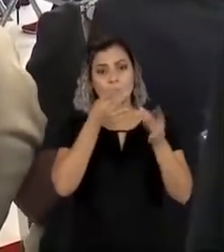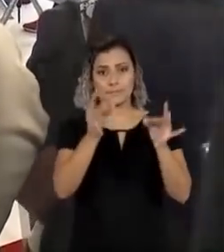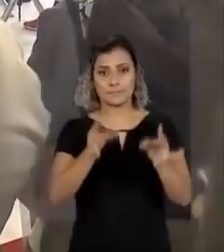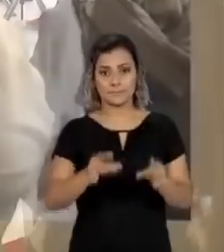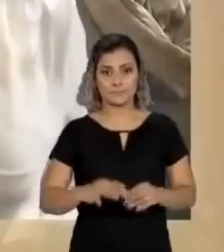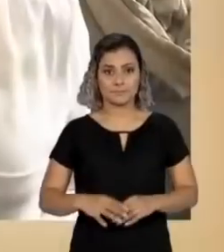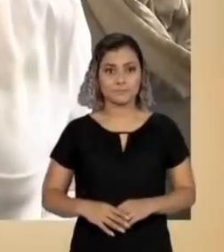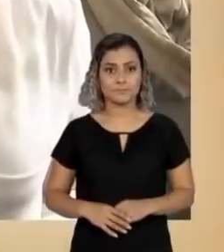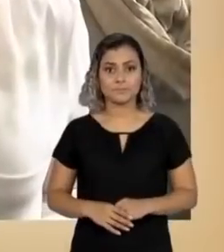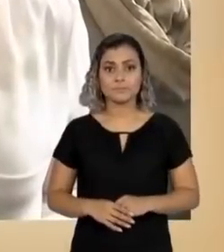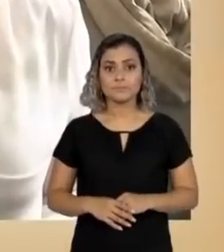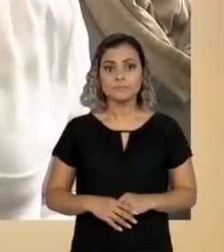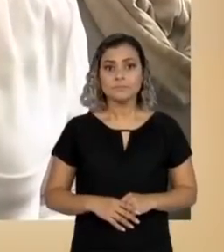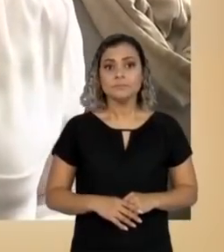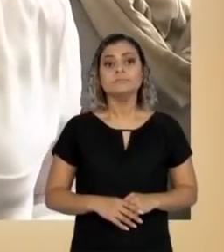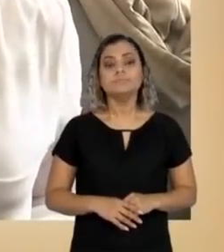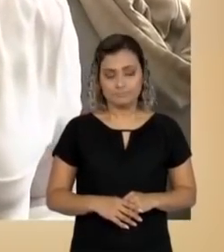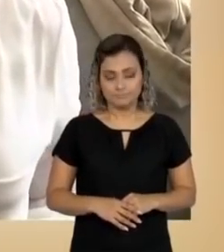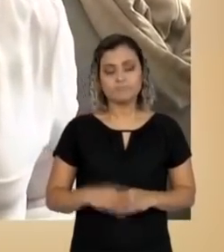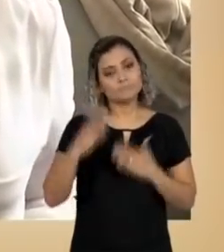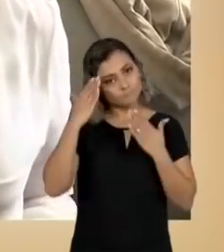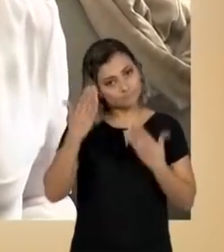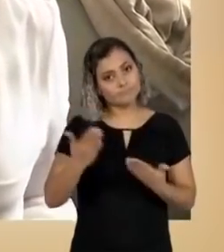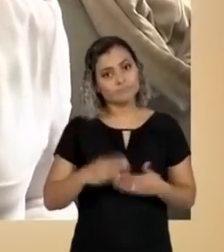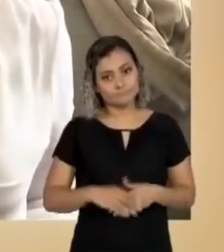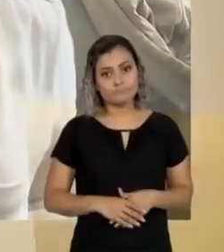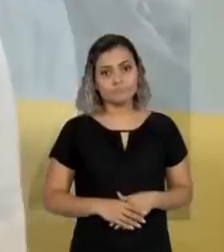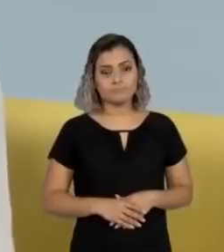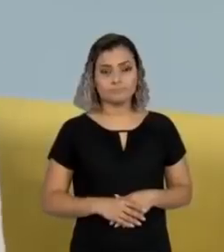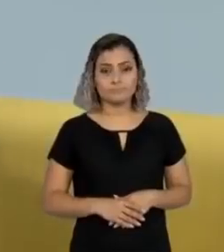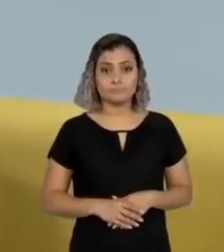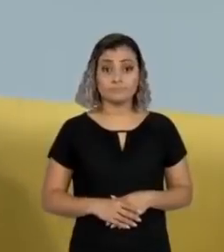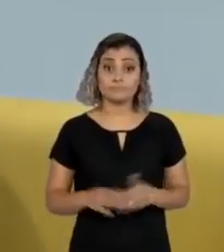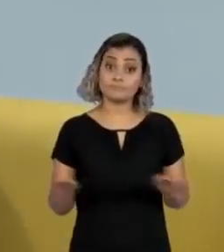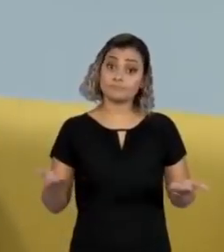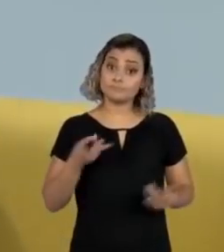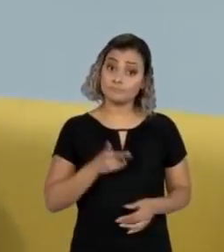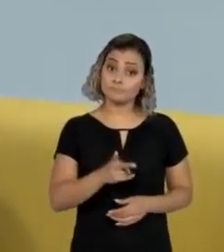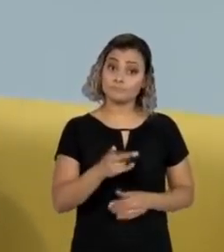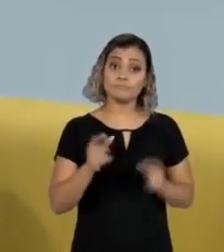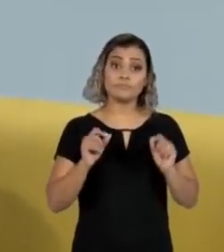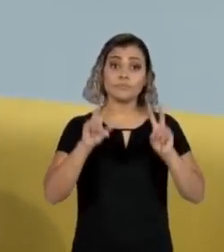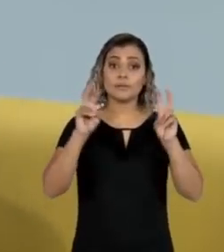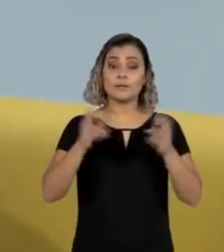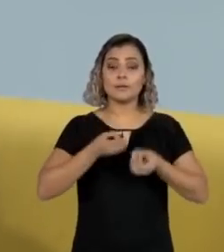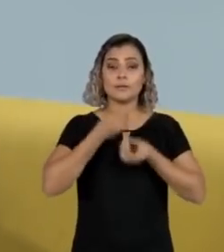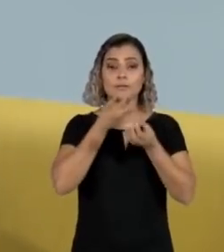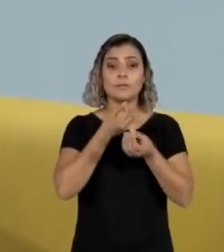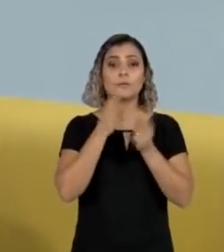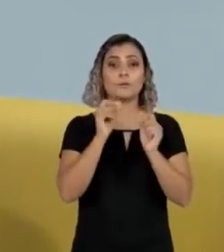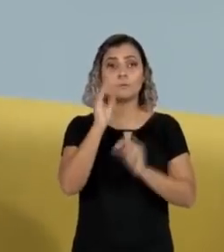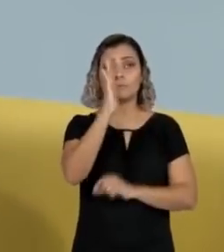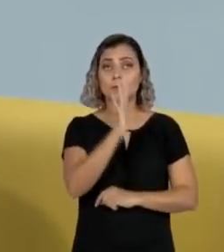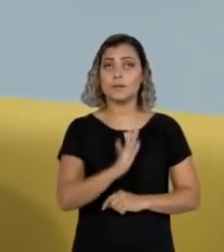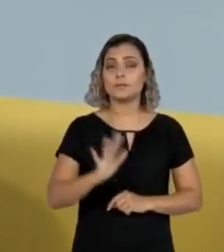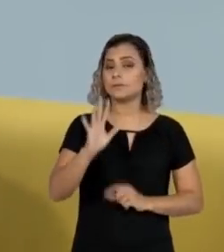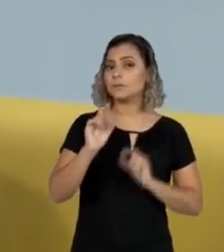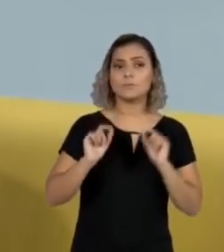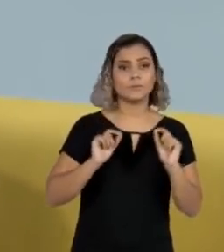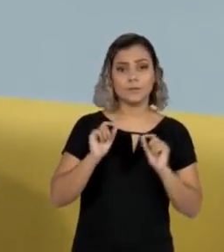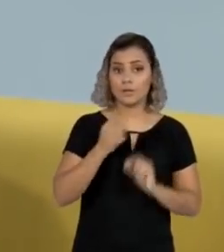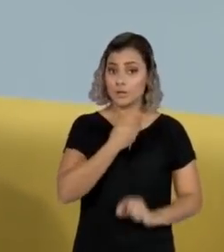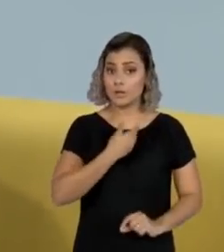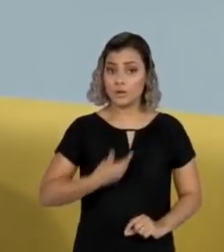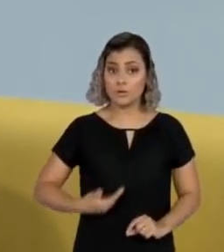informações. Ok, Adriana, obrigada. Até já. Bom, a gente segue por aqui com um giro de notícias pelo país. O